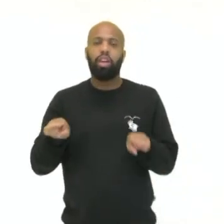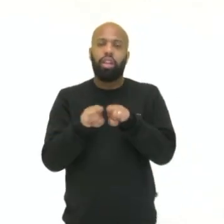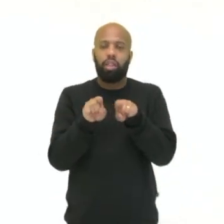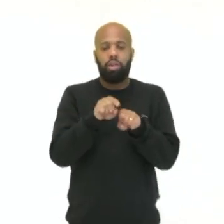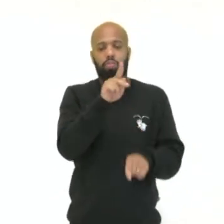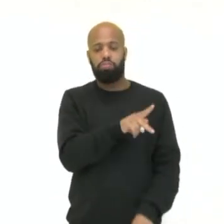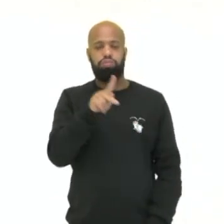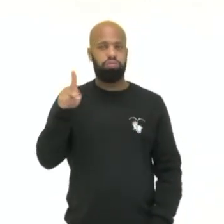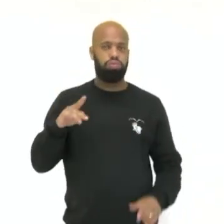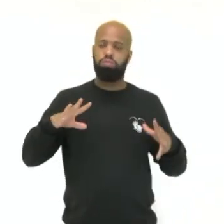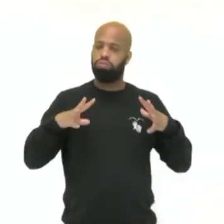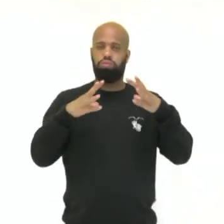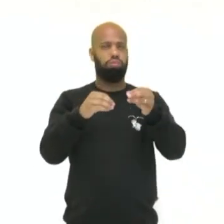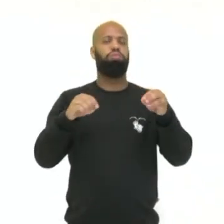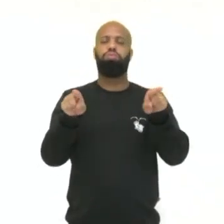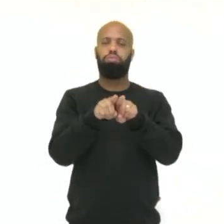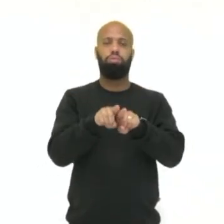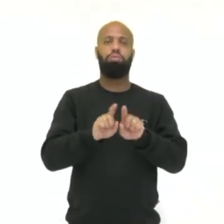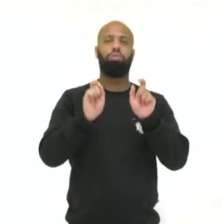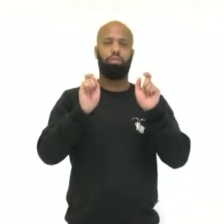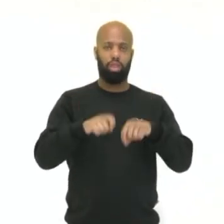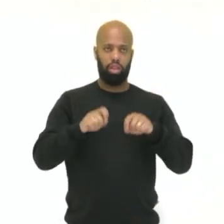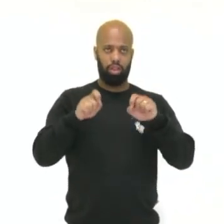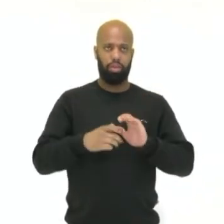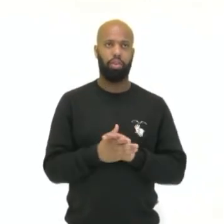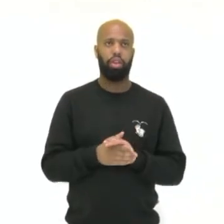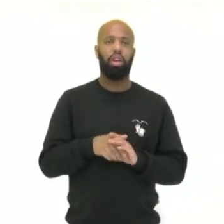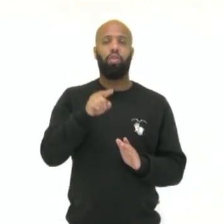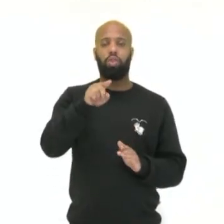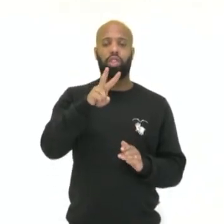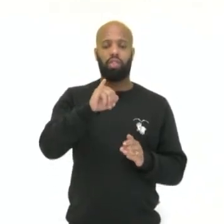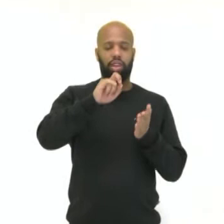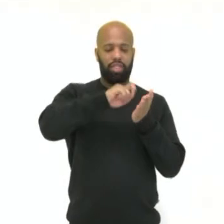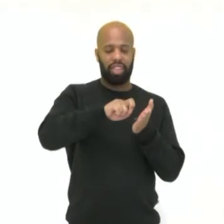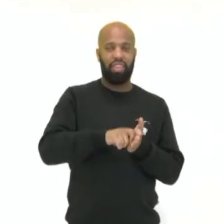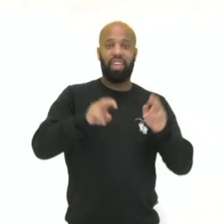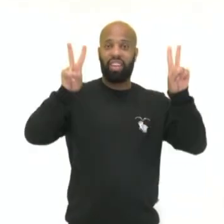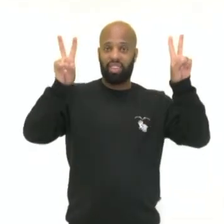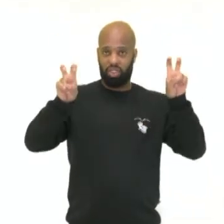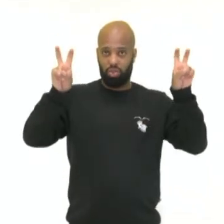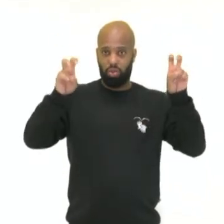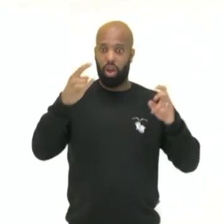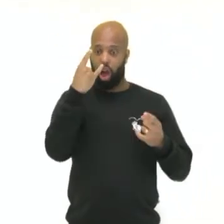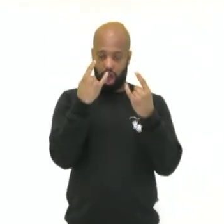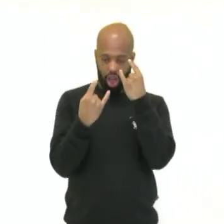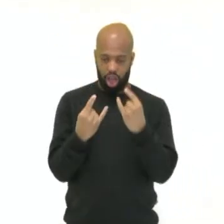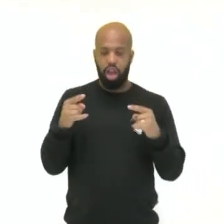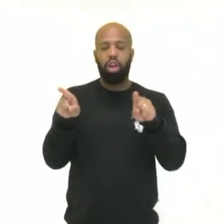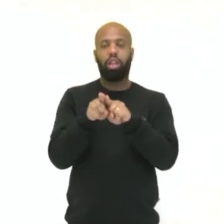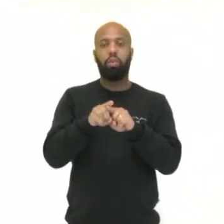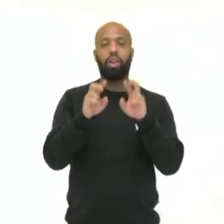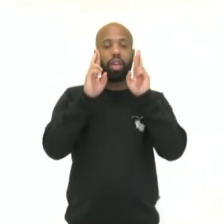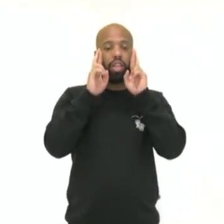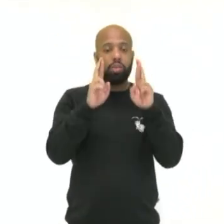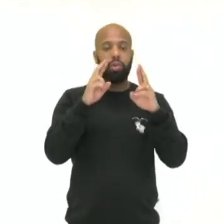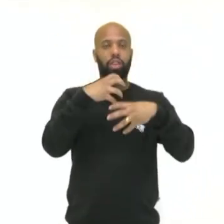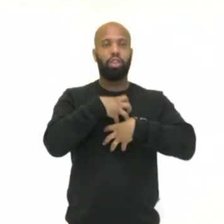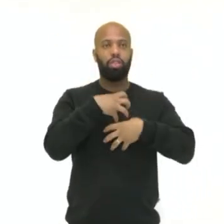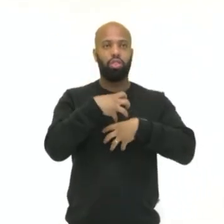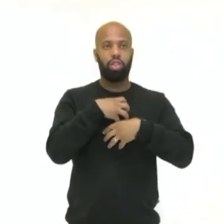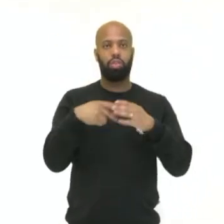professor, professora, entre outros. Criar um título ou manchete atrativa e respeitar o formato